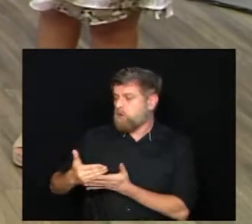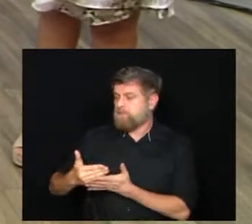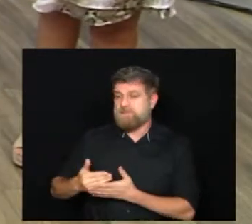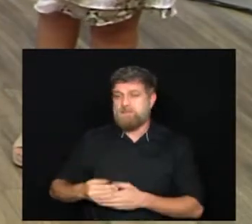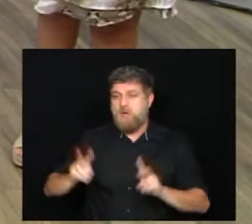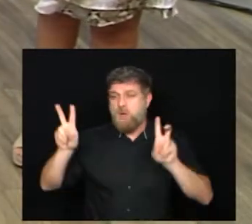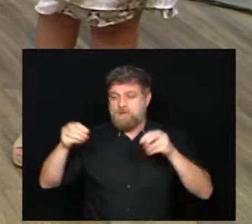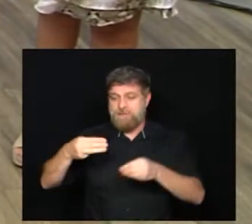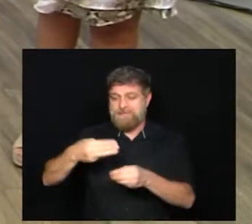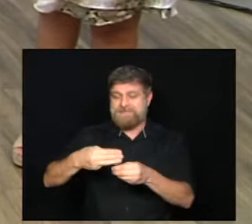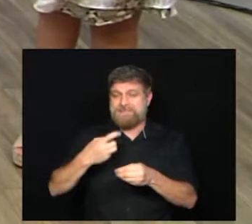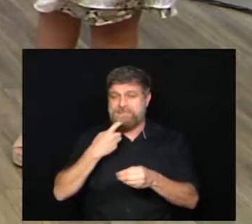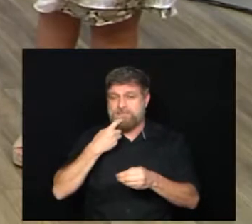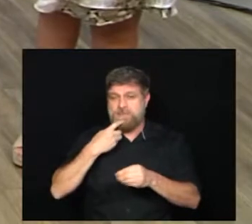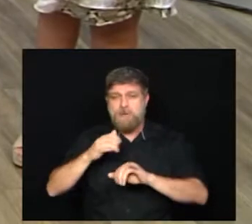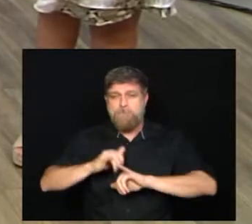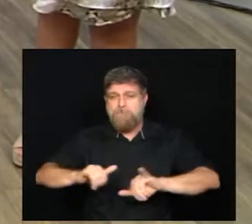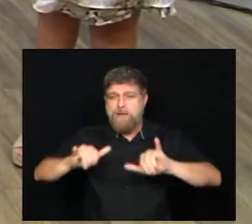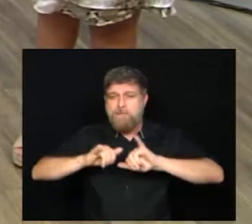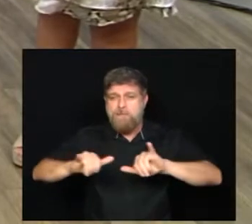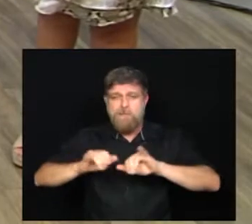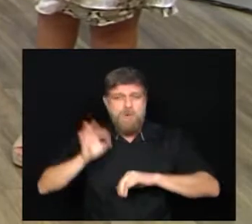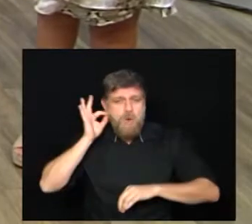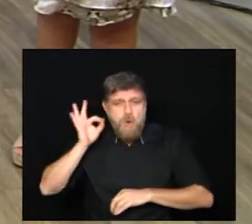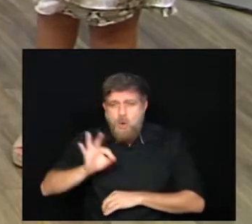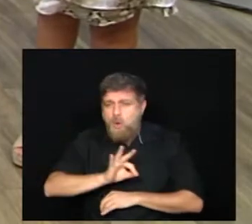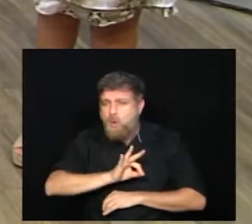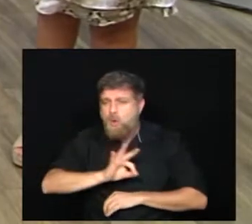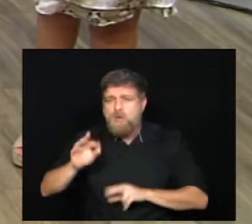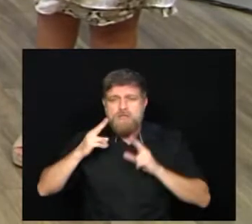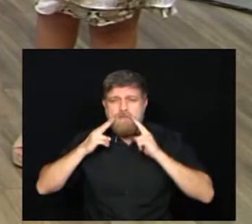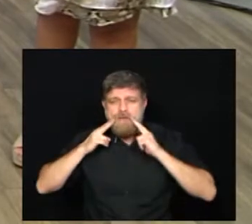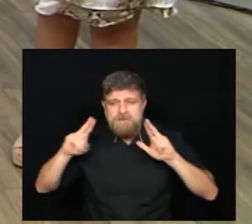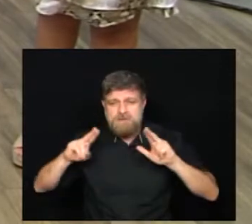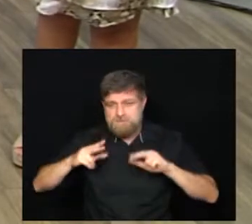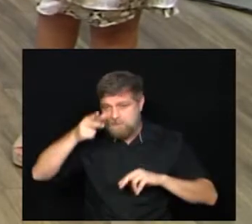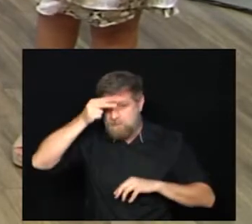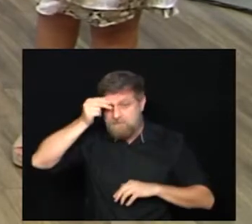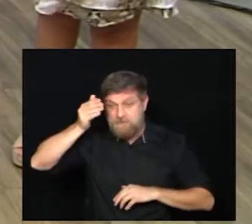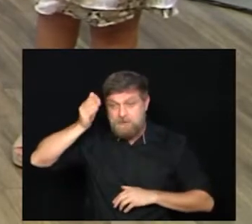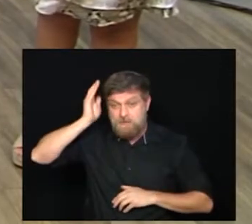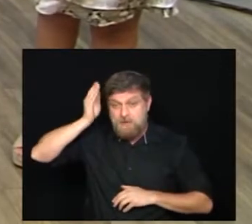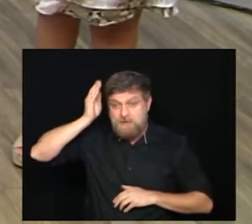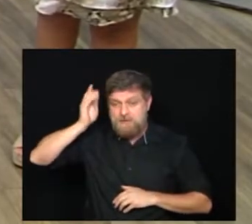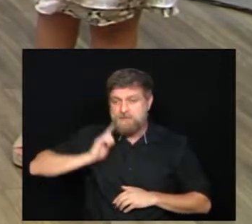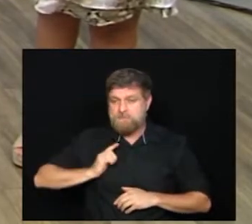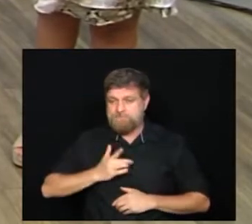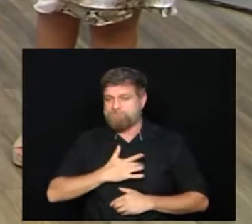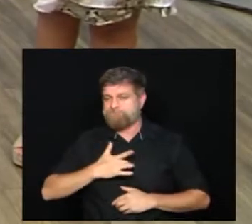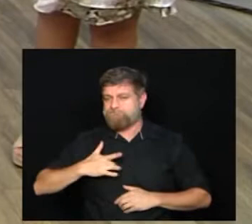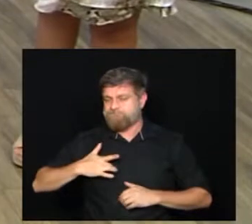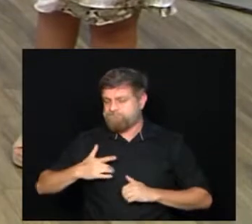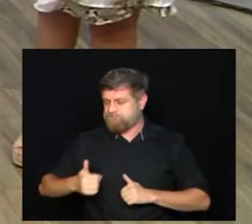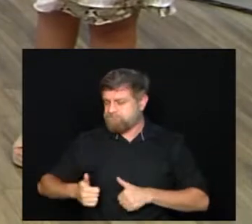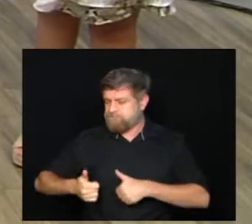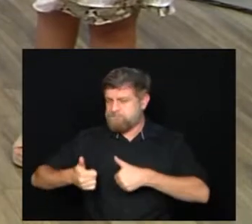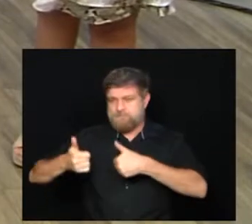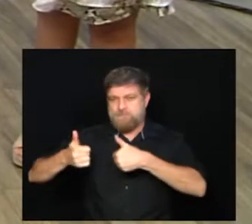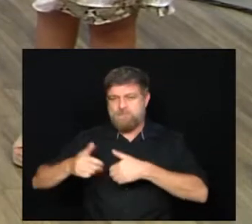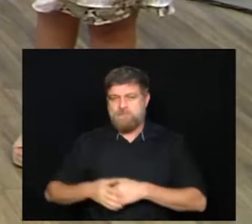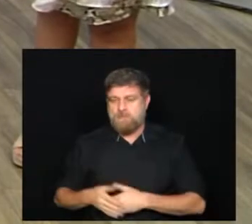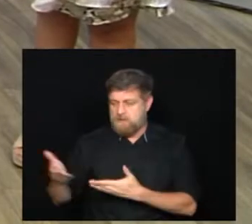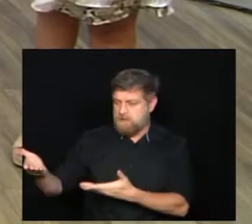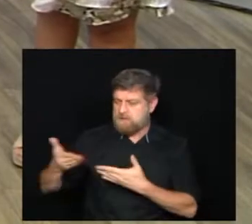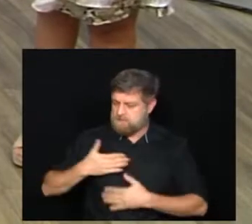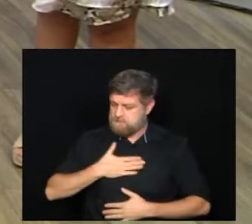notícias da Metrópole de Campinas e com uma ótima notícia, já que o prefeito Dário Saad teve alta. Seja bem-vindo e boa tarde,